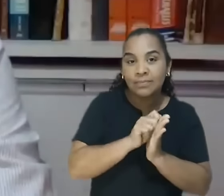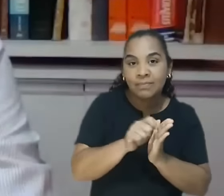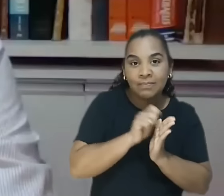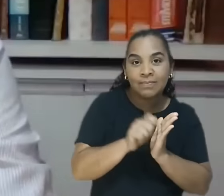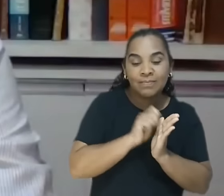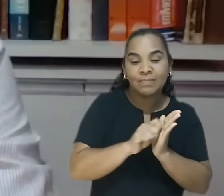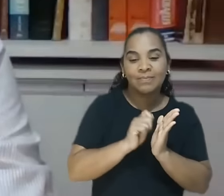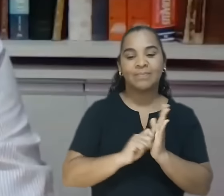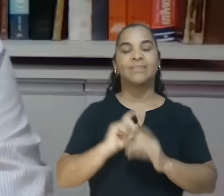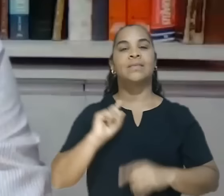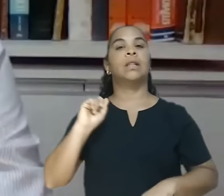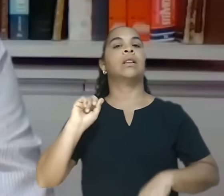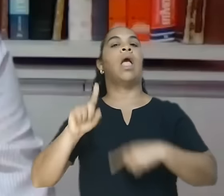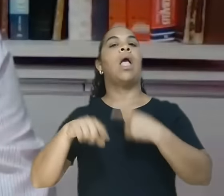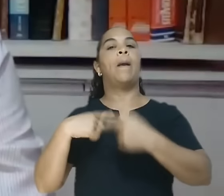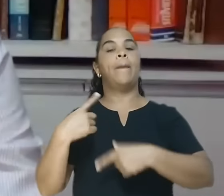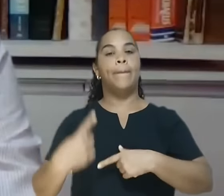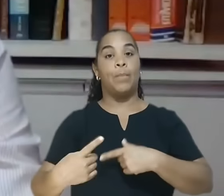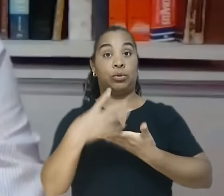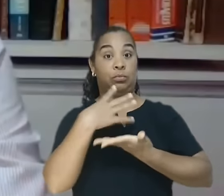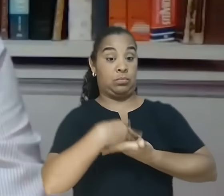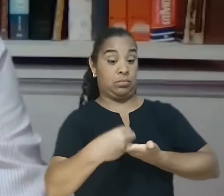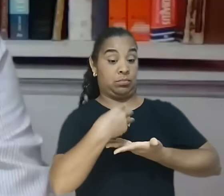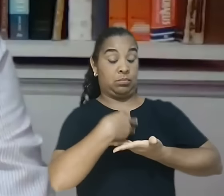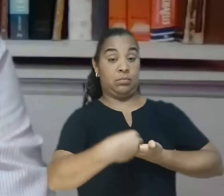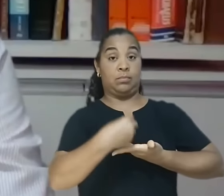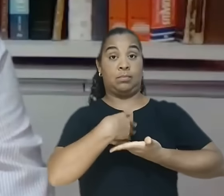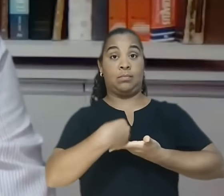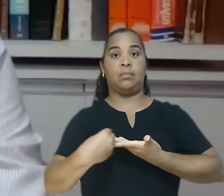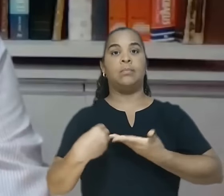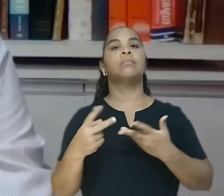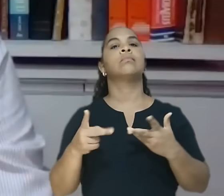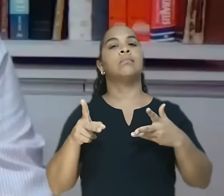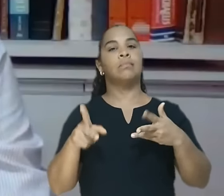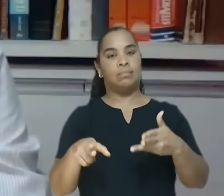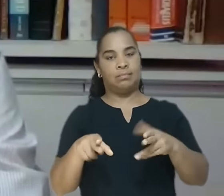foram Seus orientandos E orientados Fizeram Fizeram